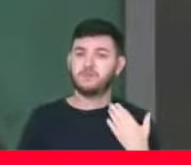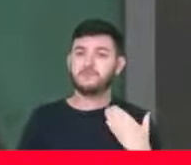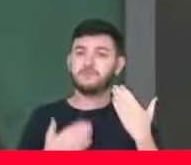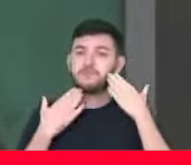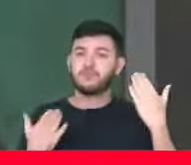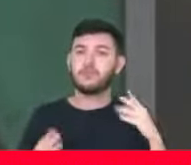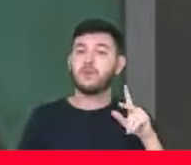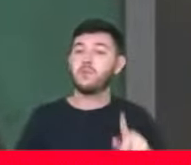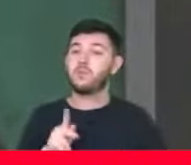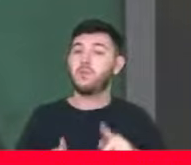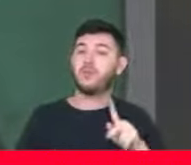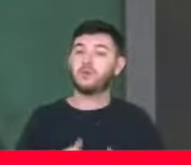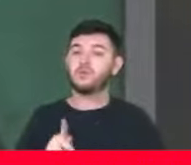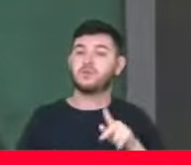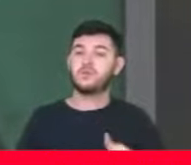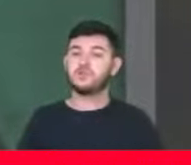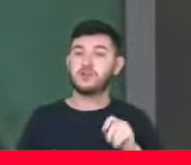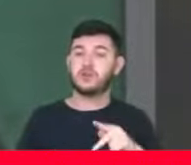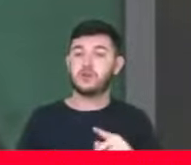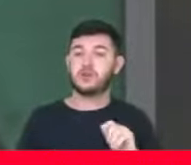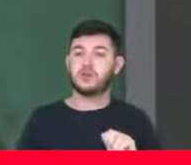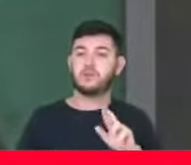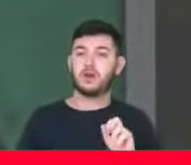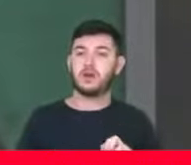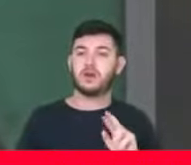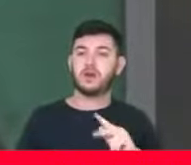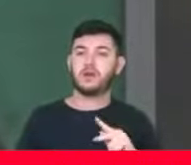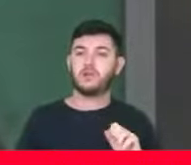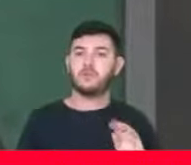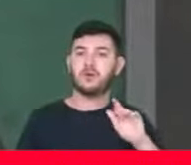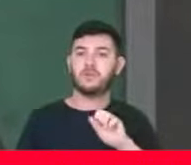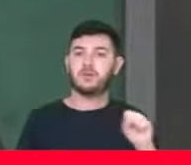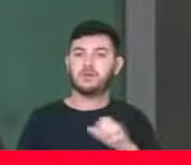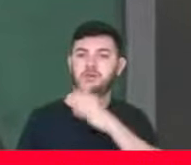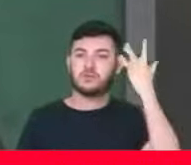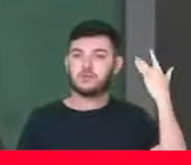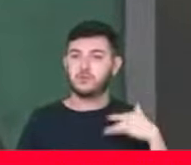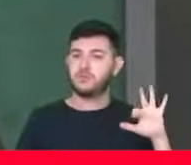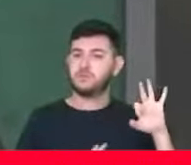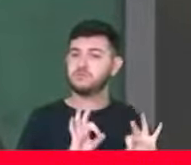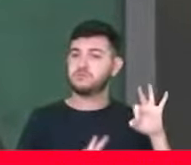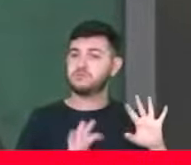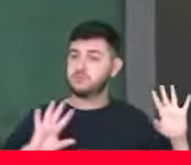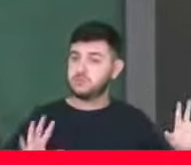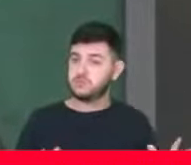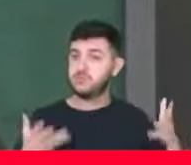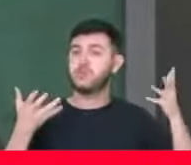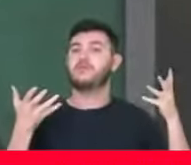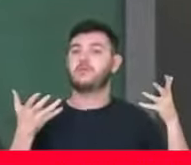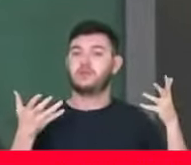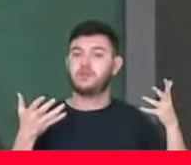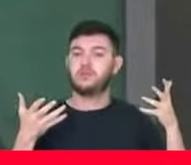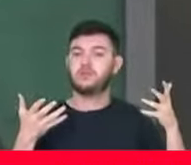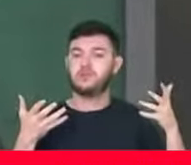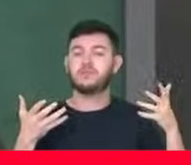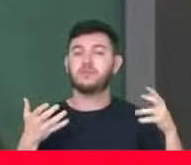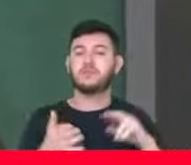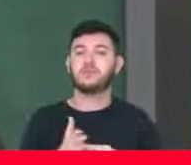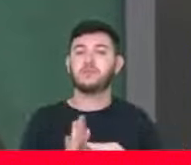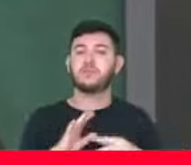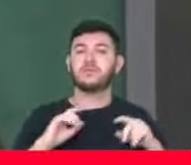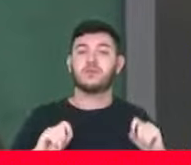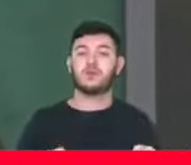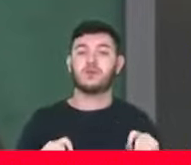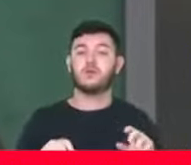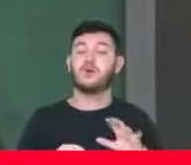recepção do povo de Paraupebas, agradecer a todos que organizaram aquele evento, né, do pré-lançamento do doutor